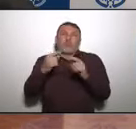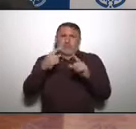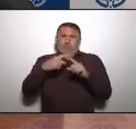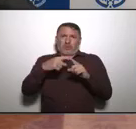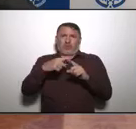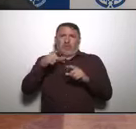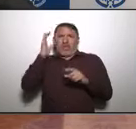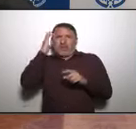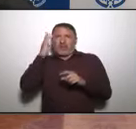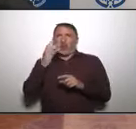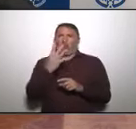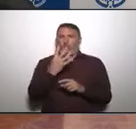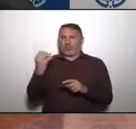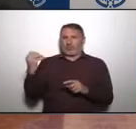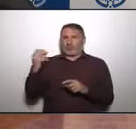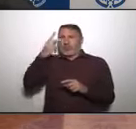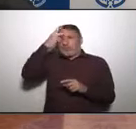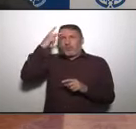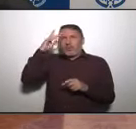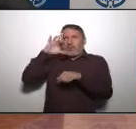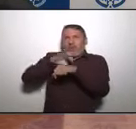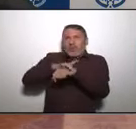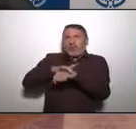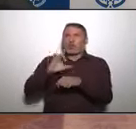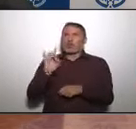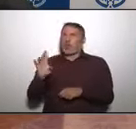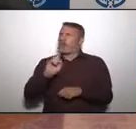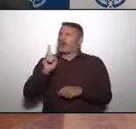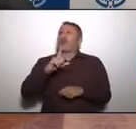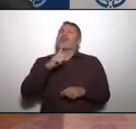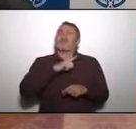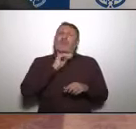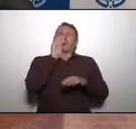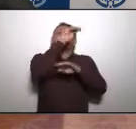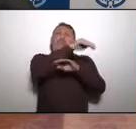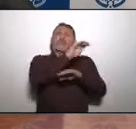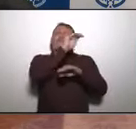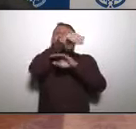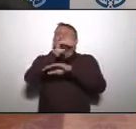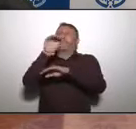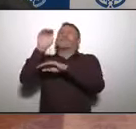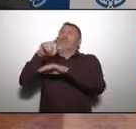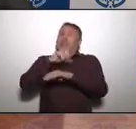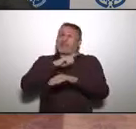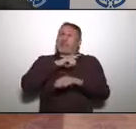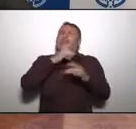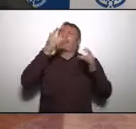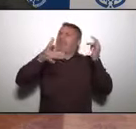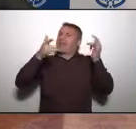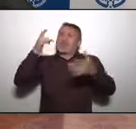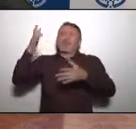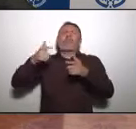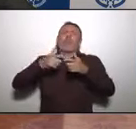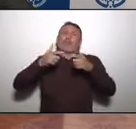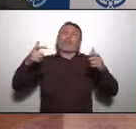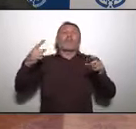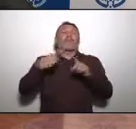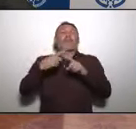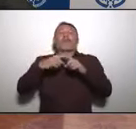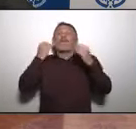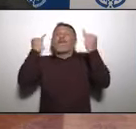superior a esse número. Então, por isso que o dado de pessoas confirmadas é um dado ruim, né? É um dado ruim, sim. Dado ruim